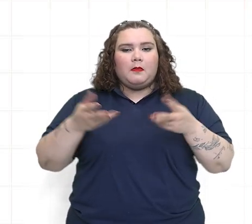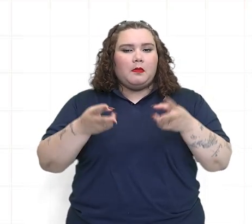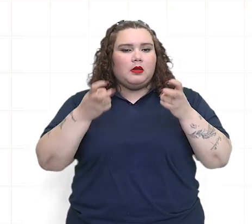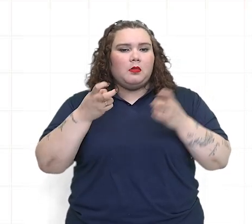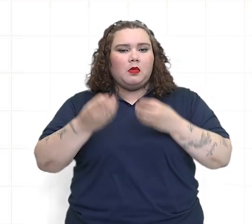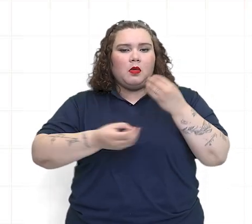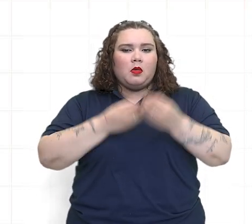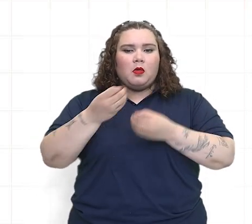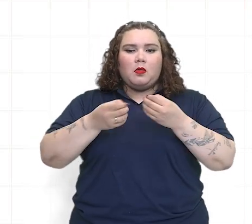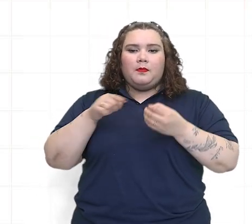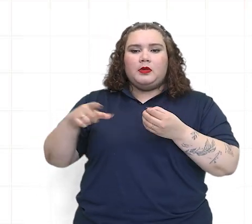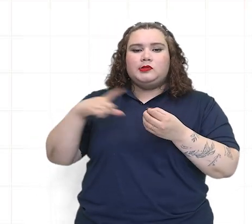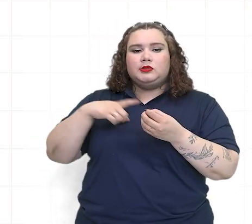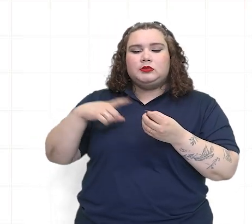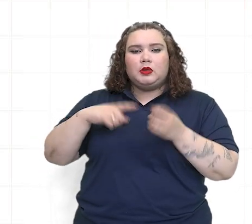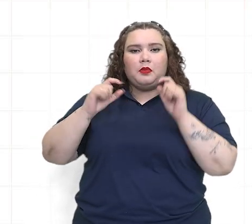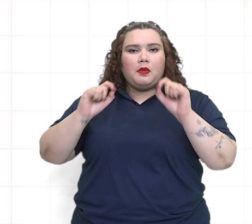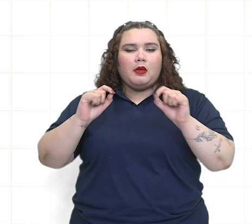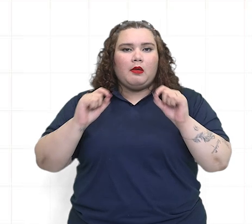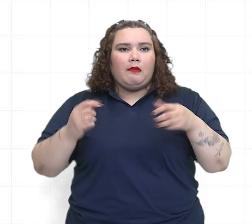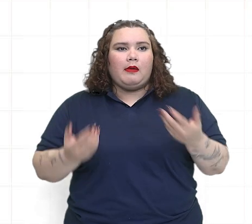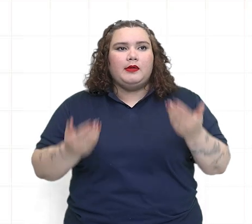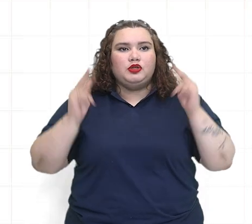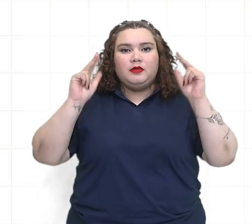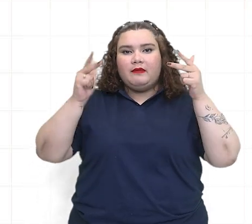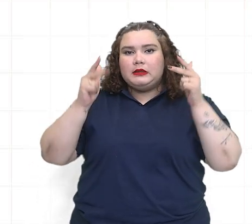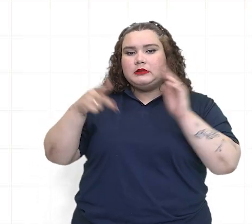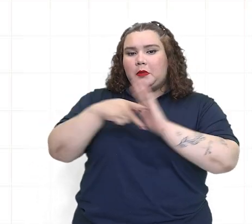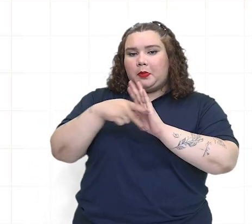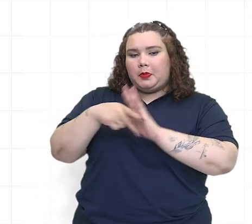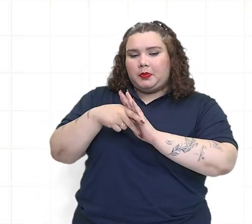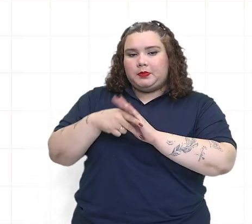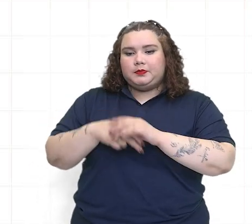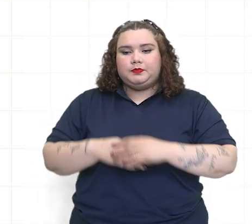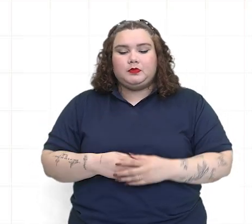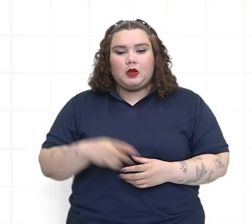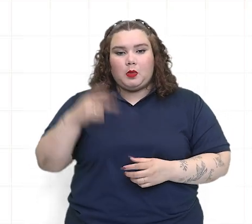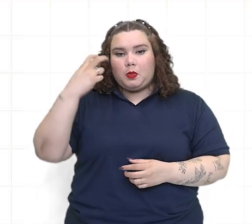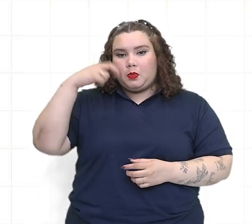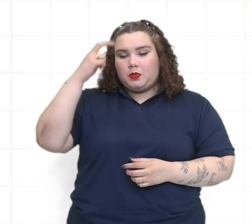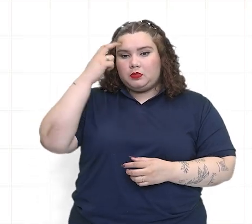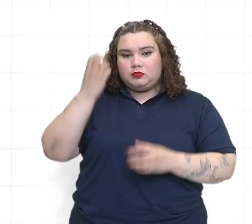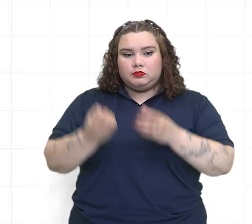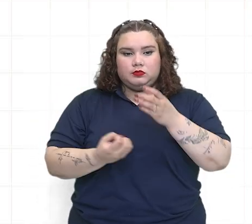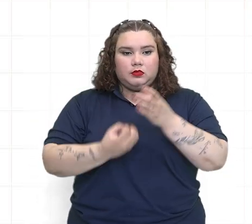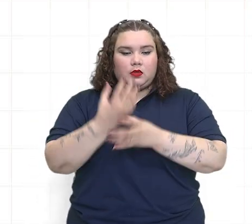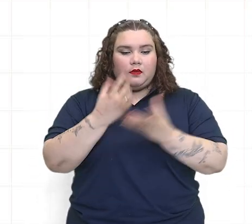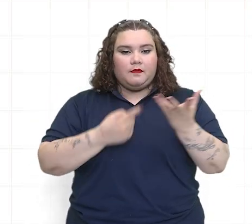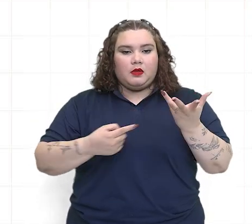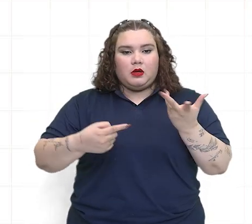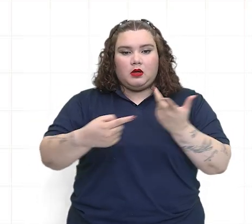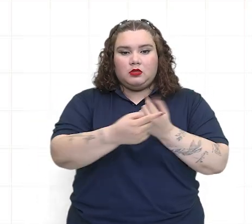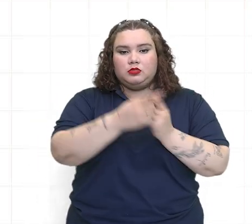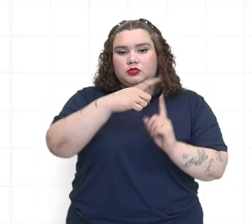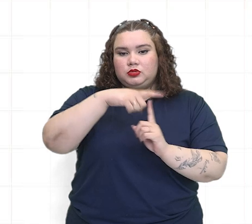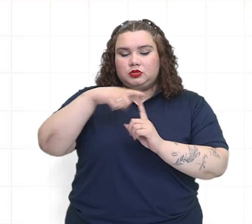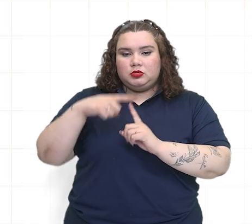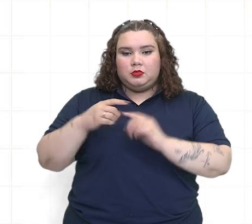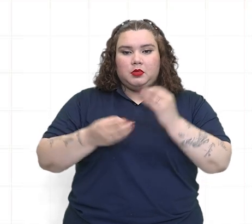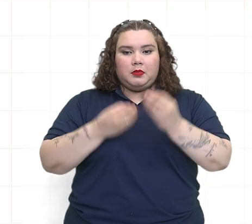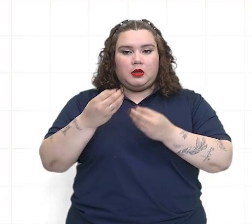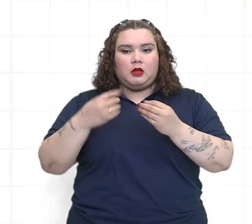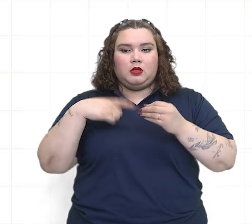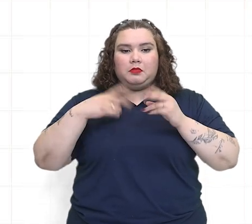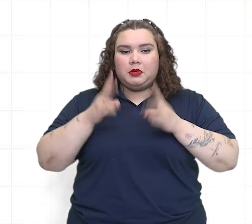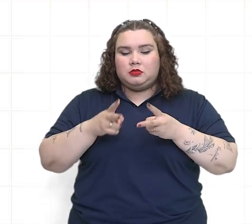era, então, né, a diversão lá para os gregos, tá? Essa cultura, então, desenvolveu formas de entretenimento de massa